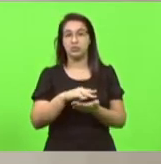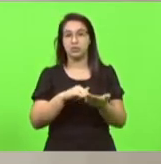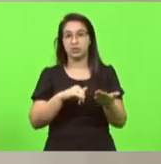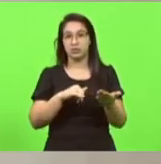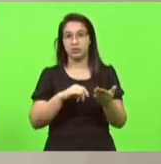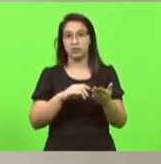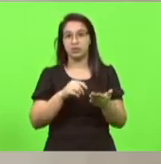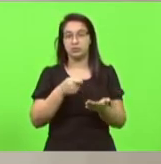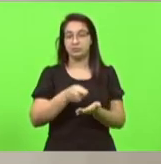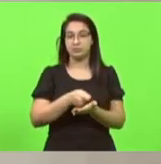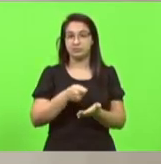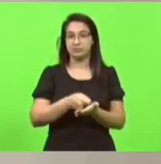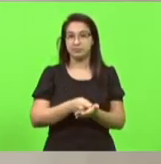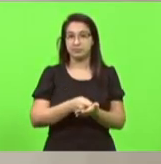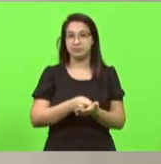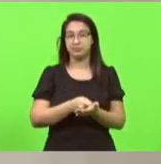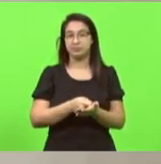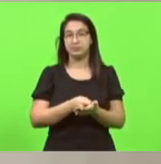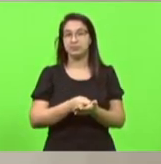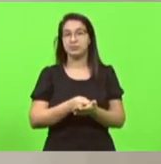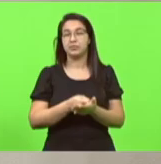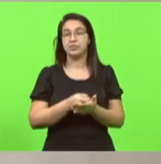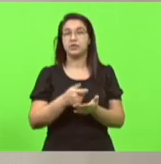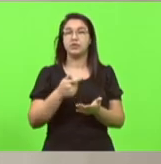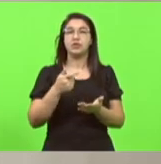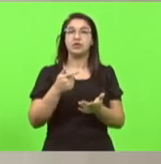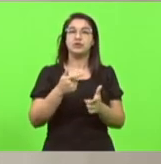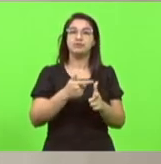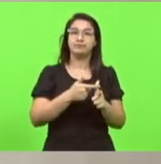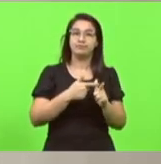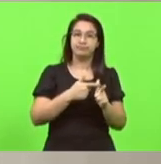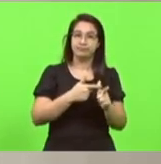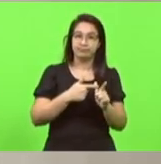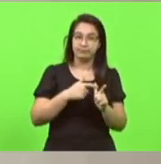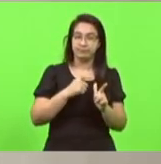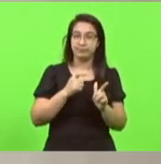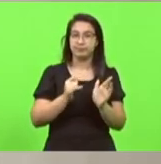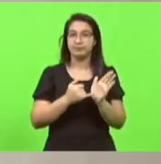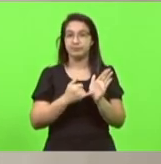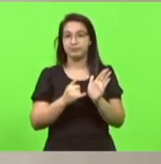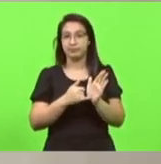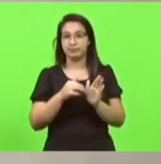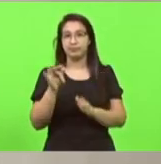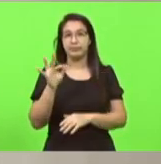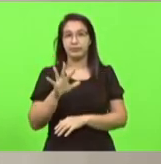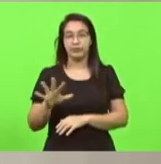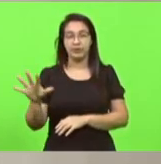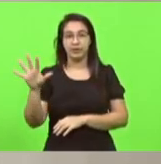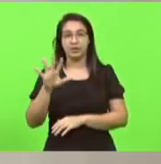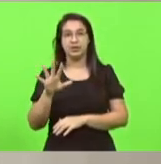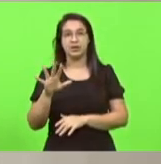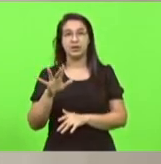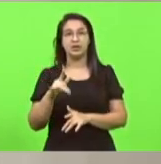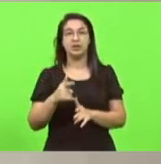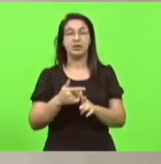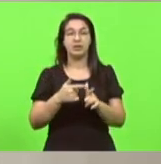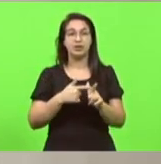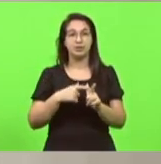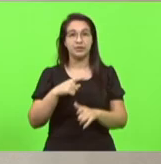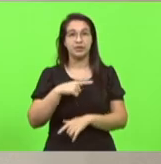com efeitos negativos de débitos relativos a créditos tributários federais e a dívida ativa da